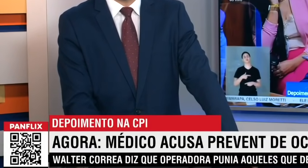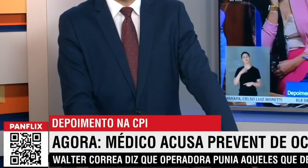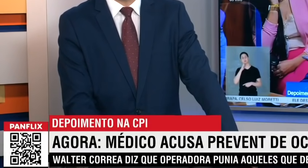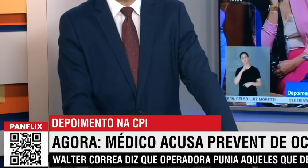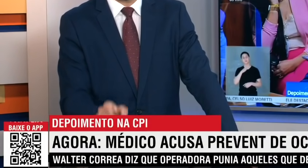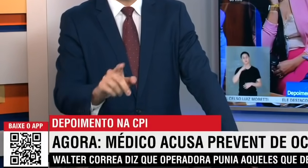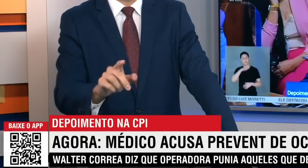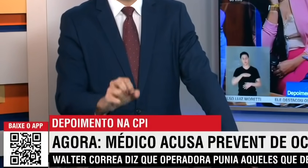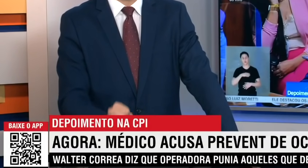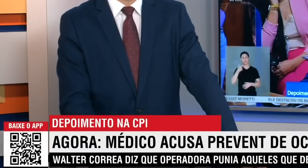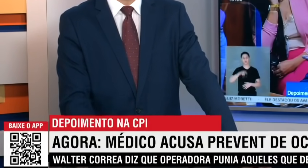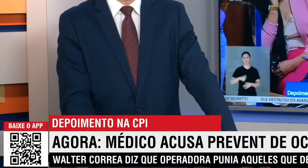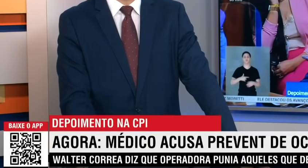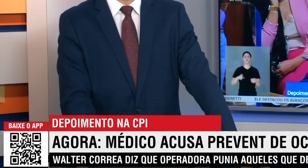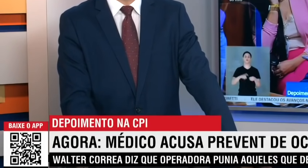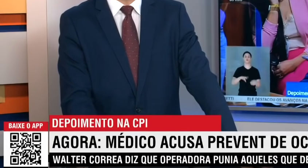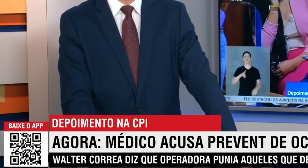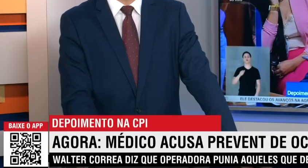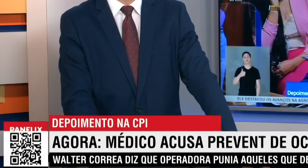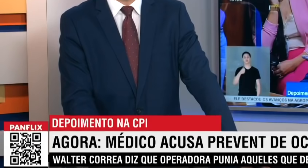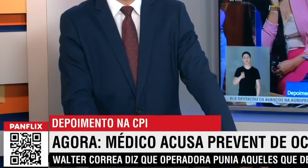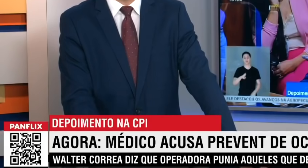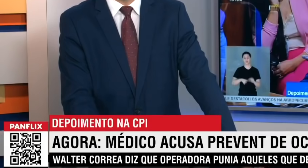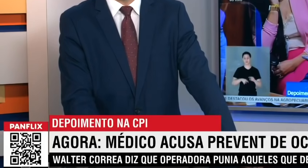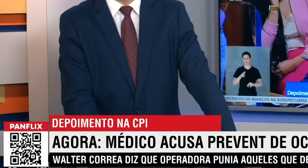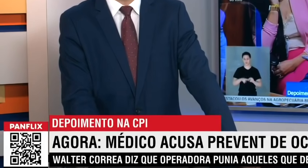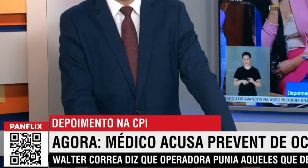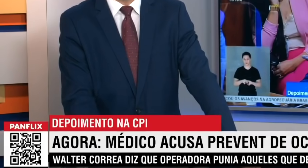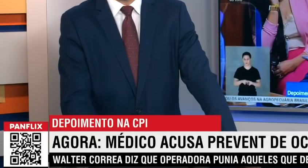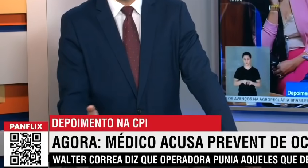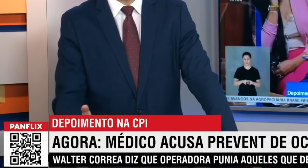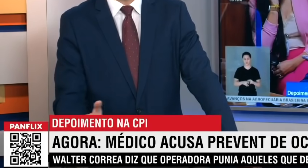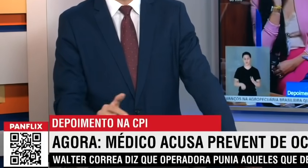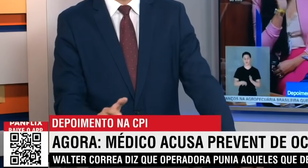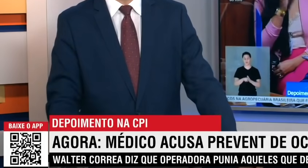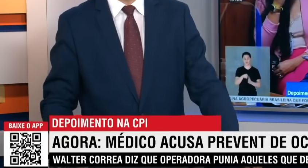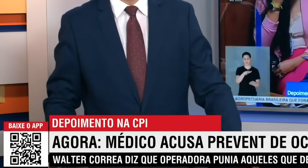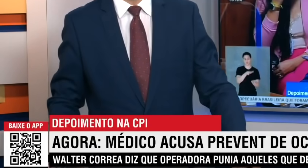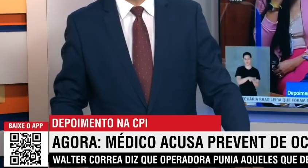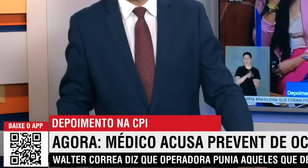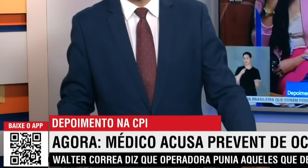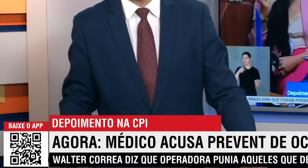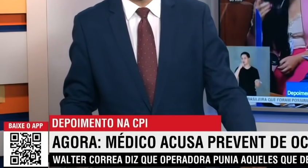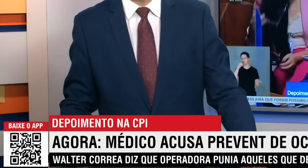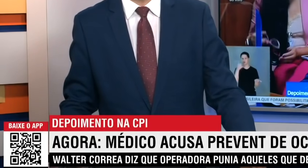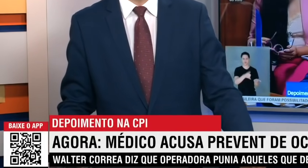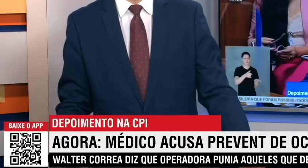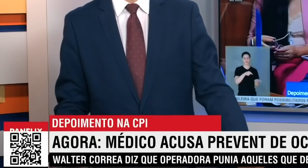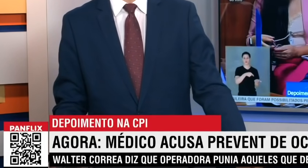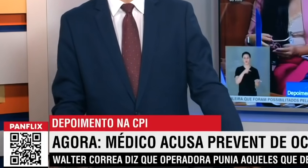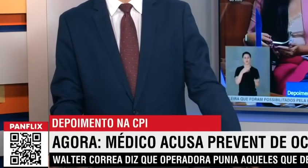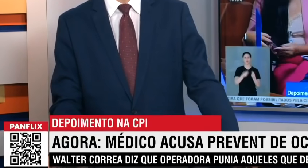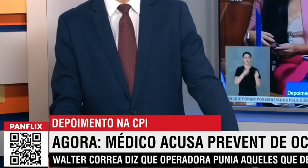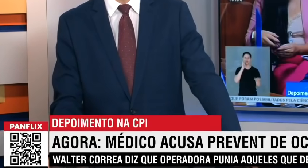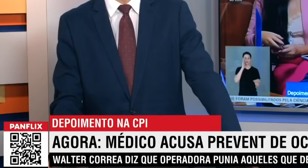nos referindo aqui agora. A produção coloca, por favor, ao vivo para a gente, o Walter Correa Neto, que acusa a empresa de ocultar mortes, a Prevent Senior de